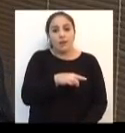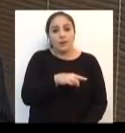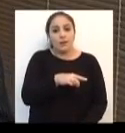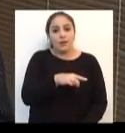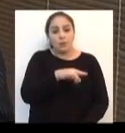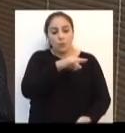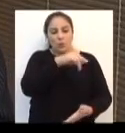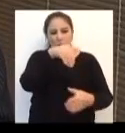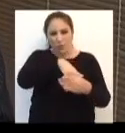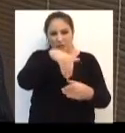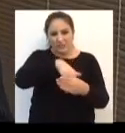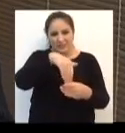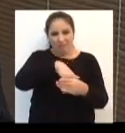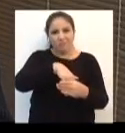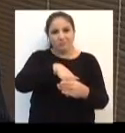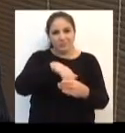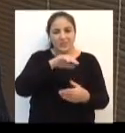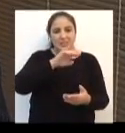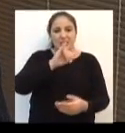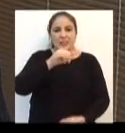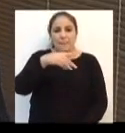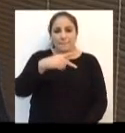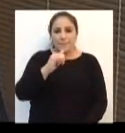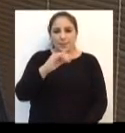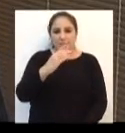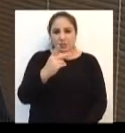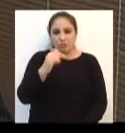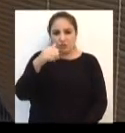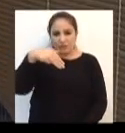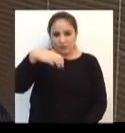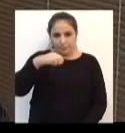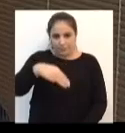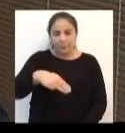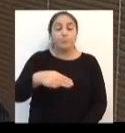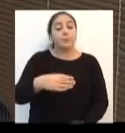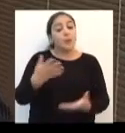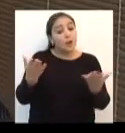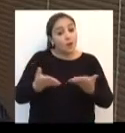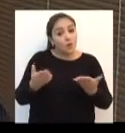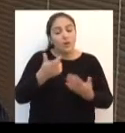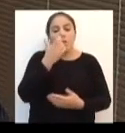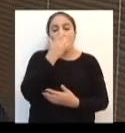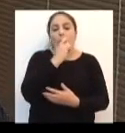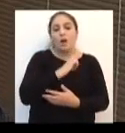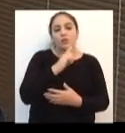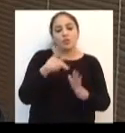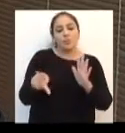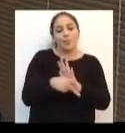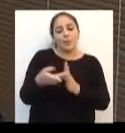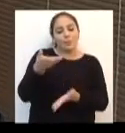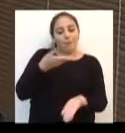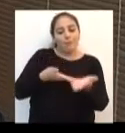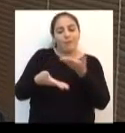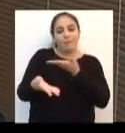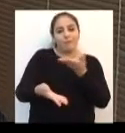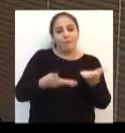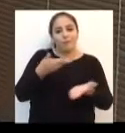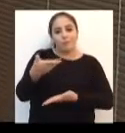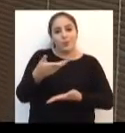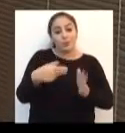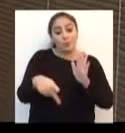está claro e bem definido de que isso é uma situação de